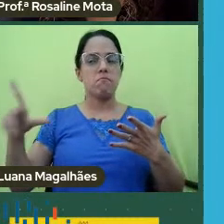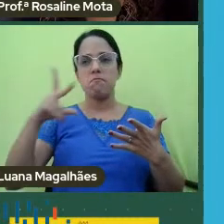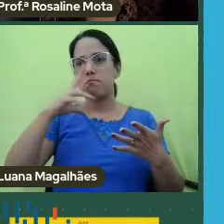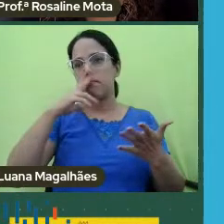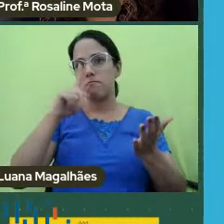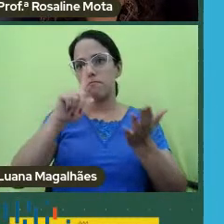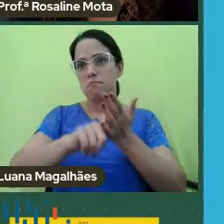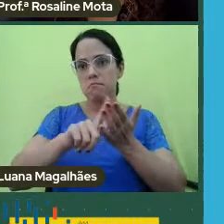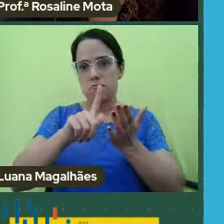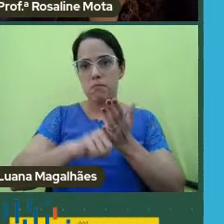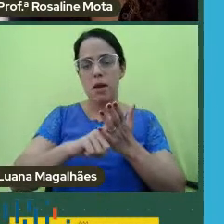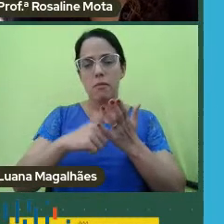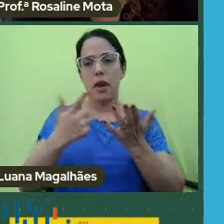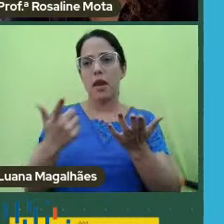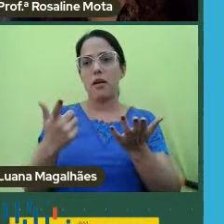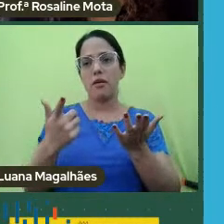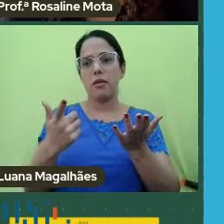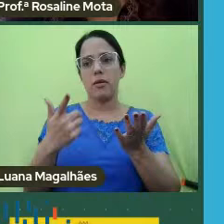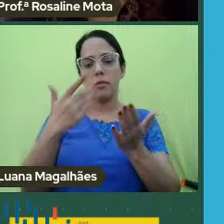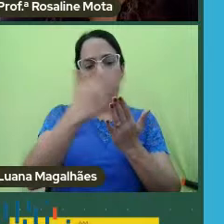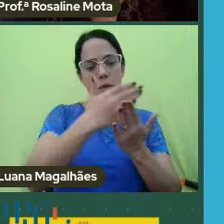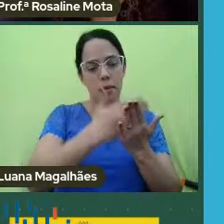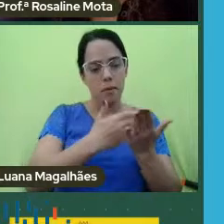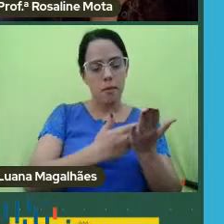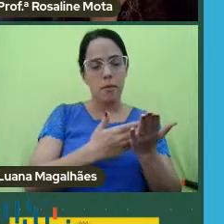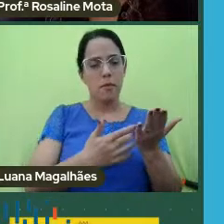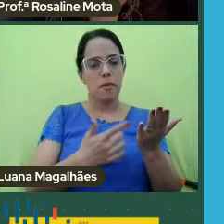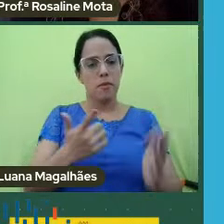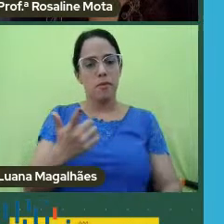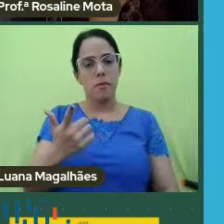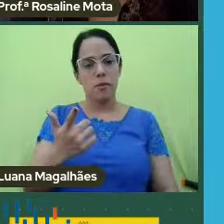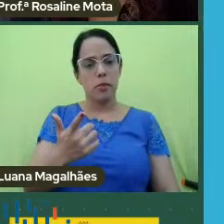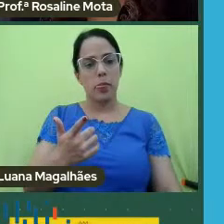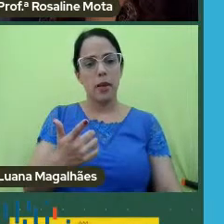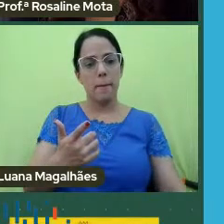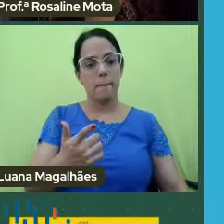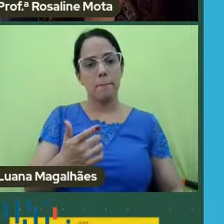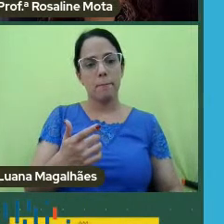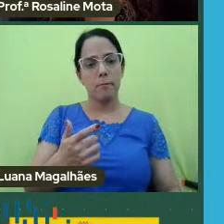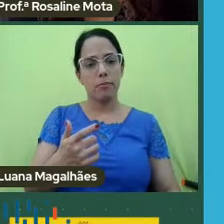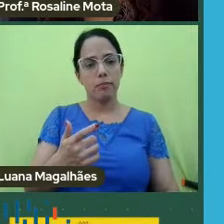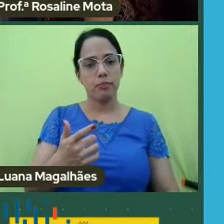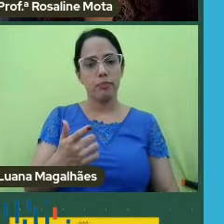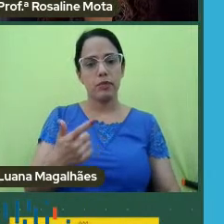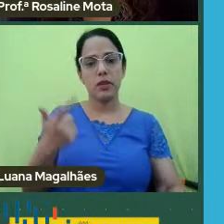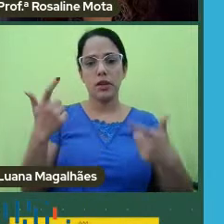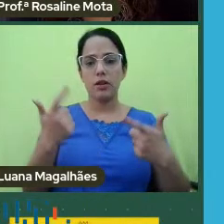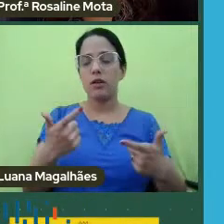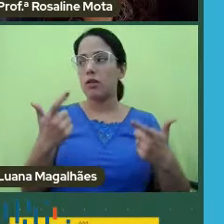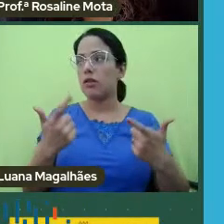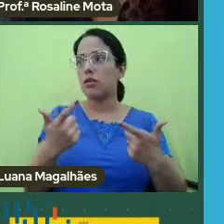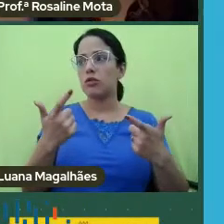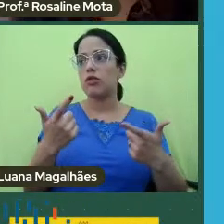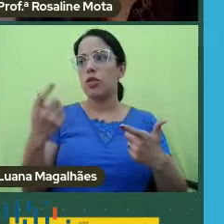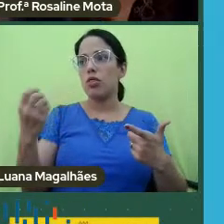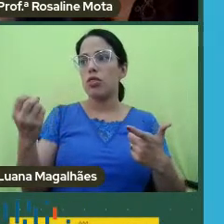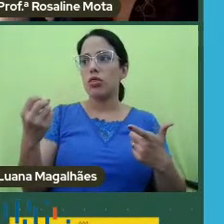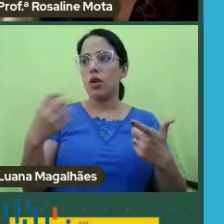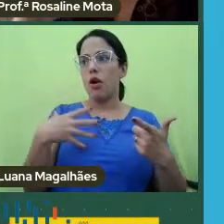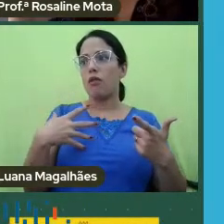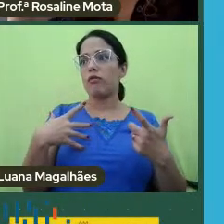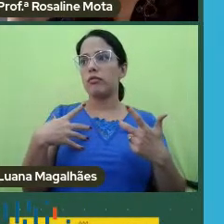só os prontuários, mas e aí, né? Eu vou ter agora uma nova perspectiva.